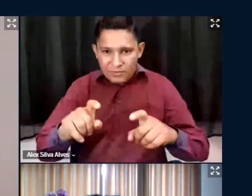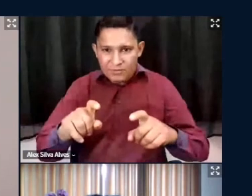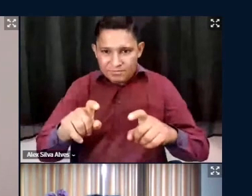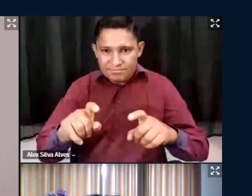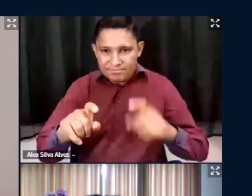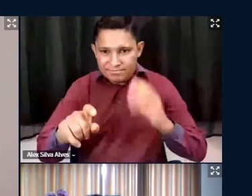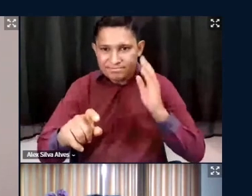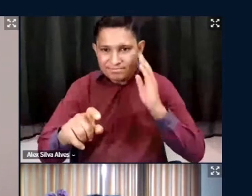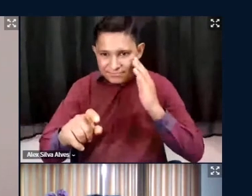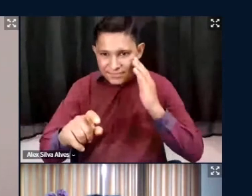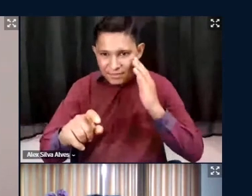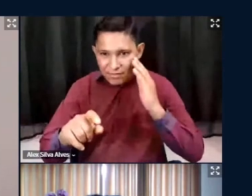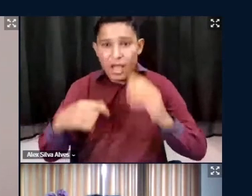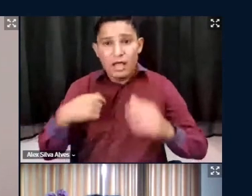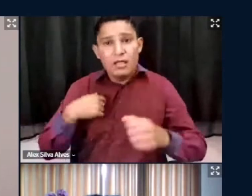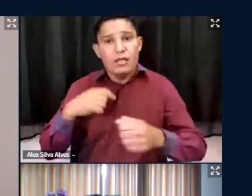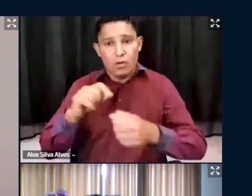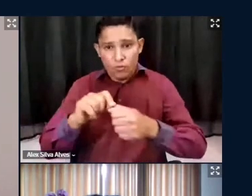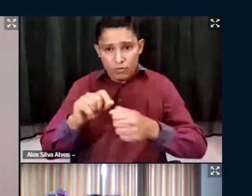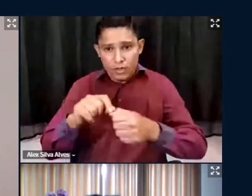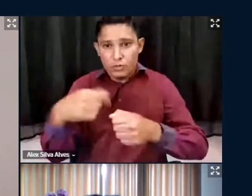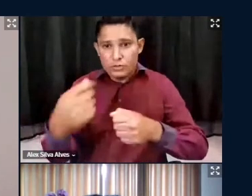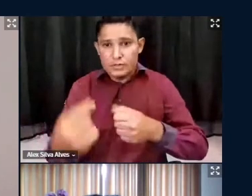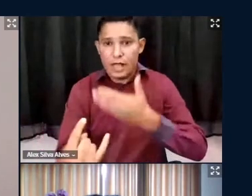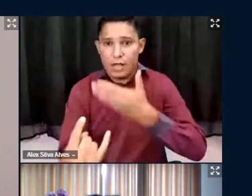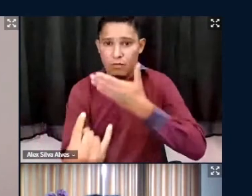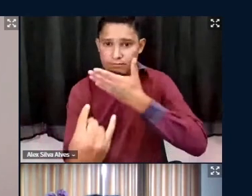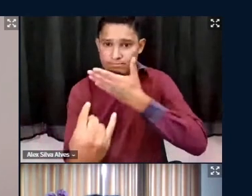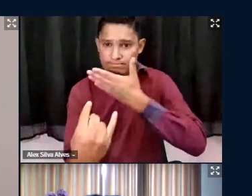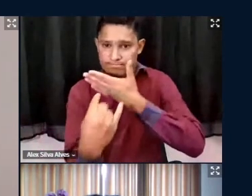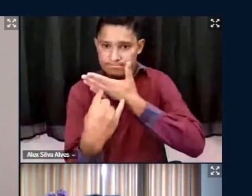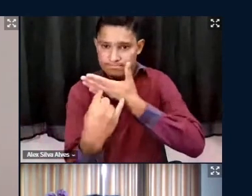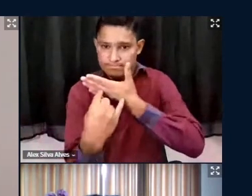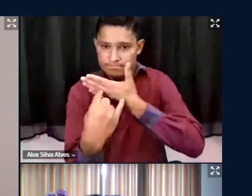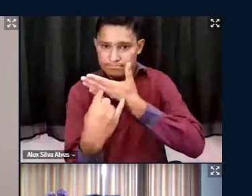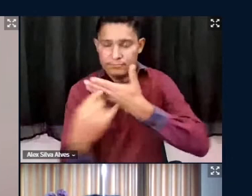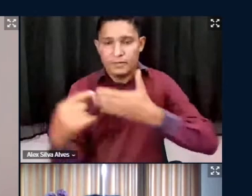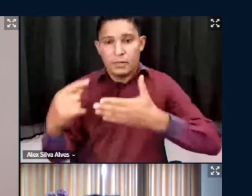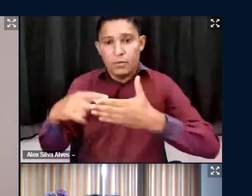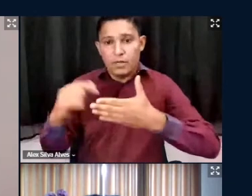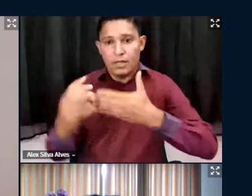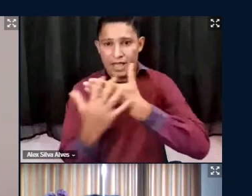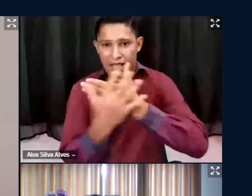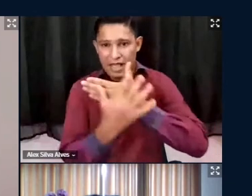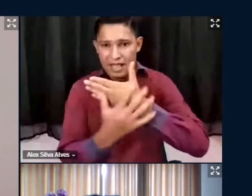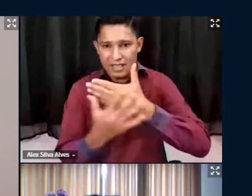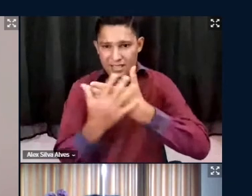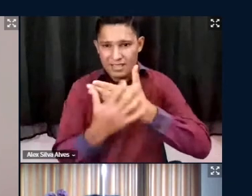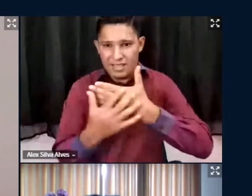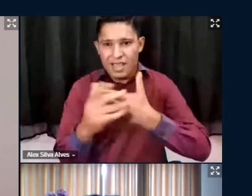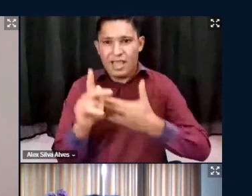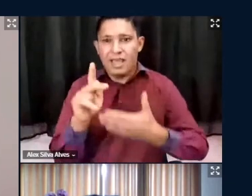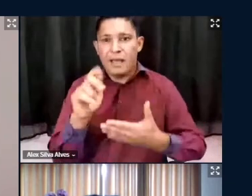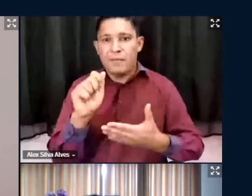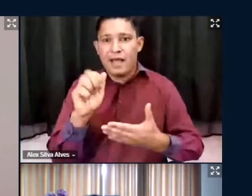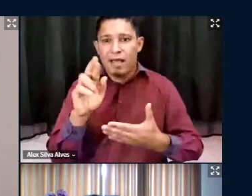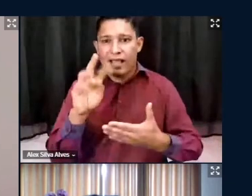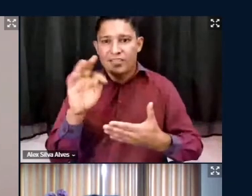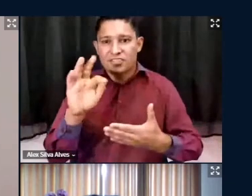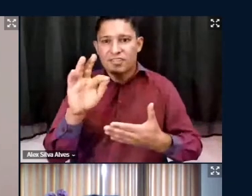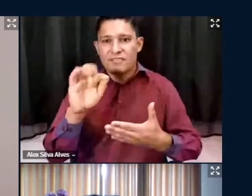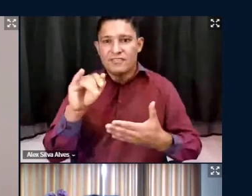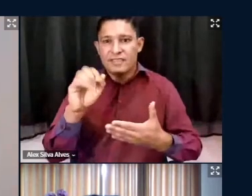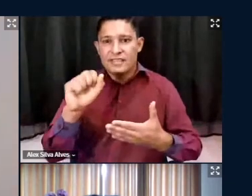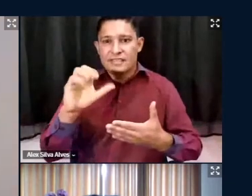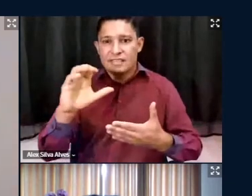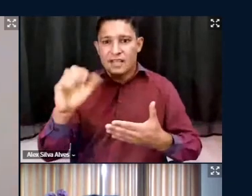Então, da questão da característica da informática. Então, por isso, utilizei assim.